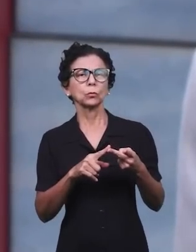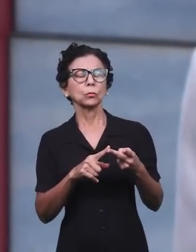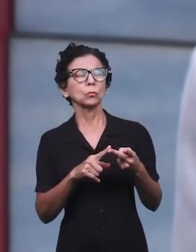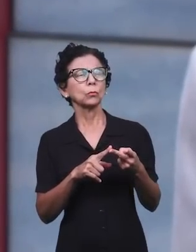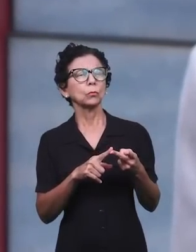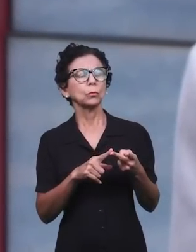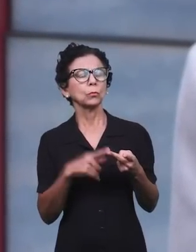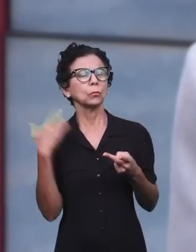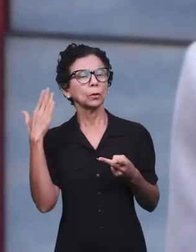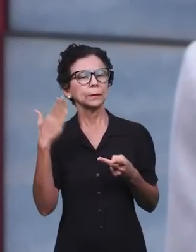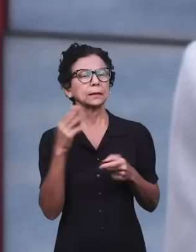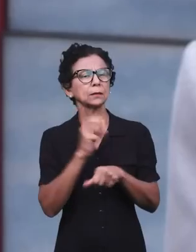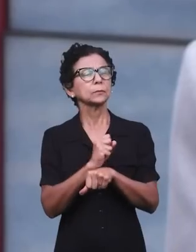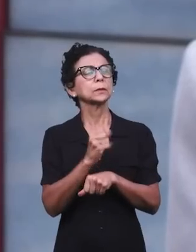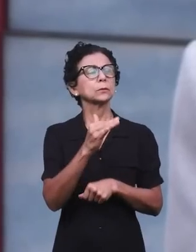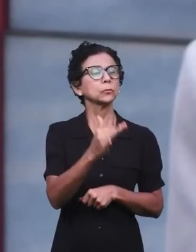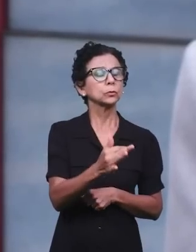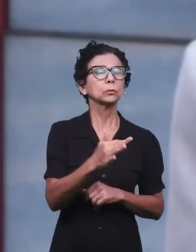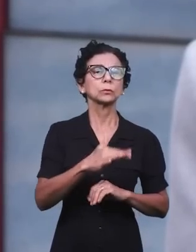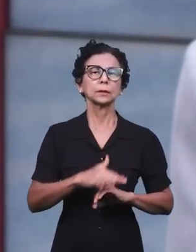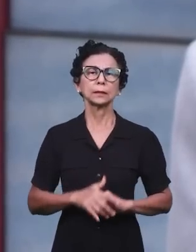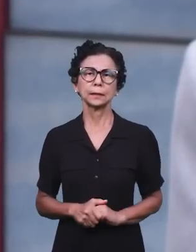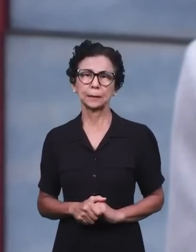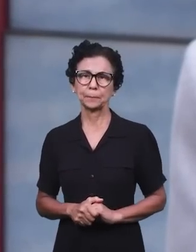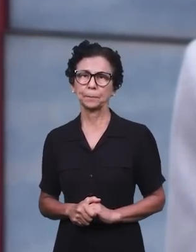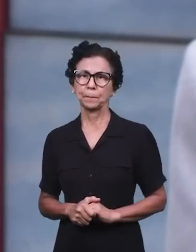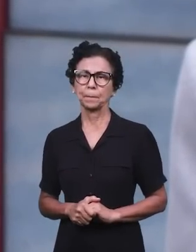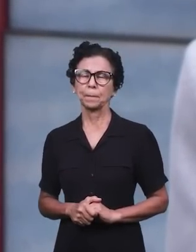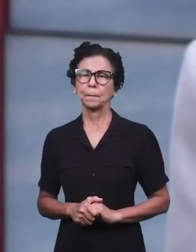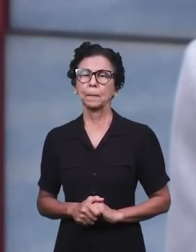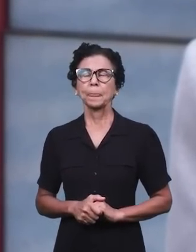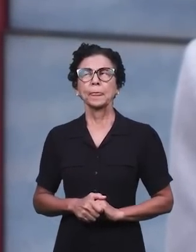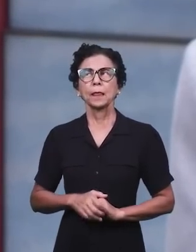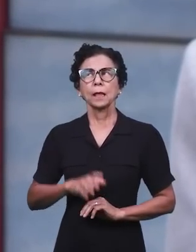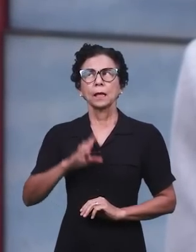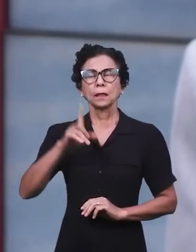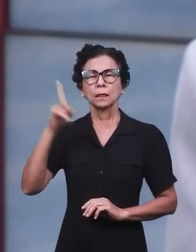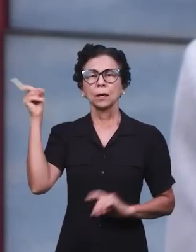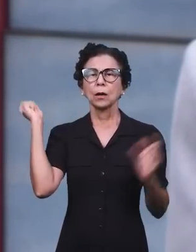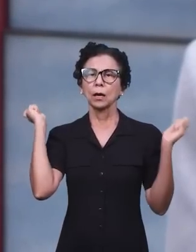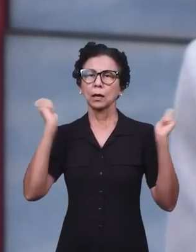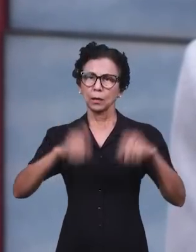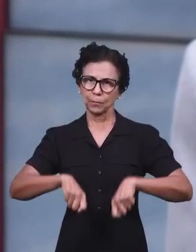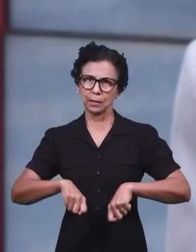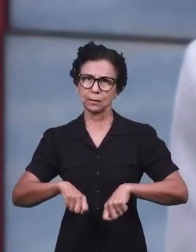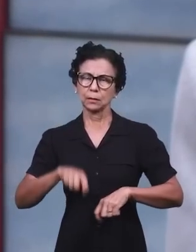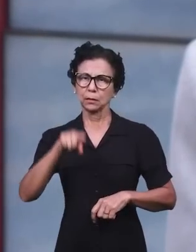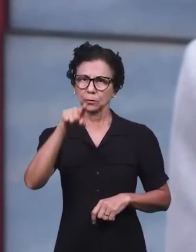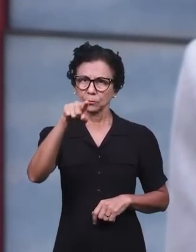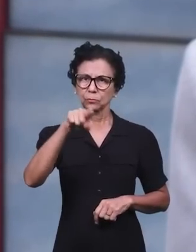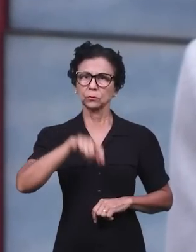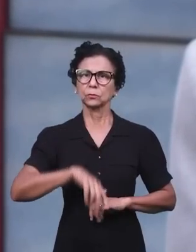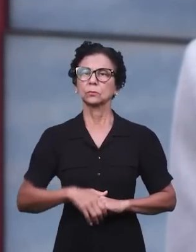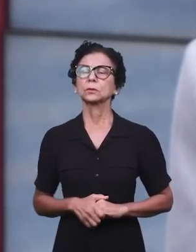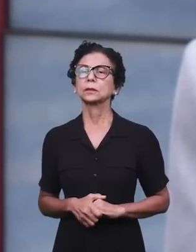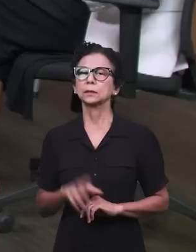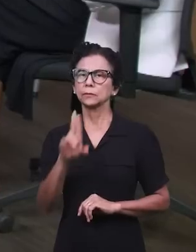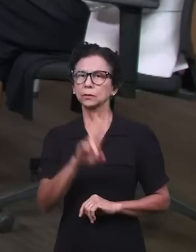como cuidar. Não precisa se preocupar, não. Deus vai te colocar na posição certa, com a palavra